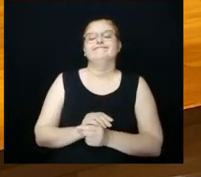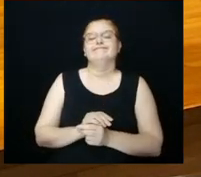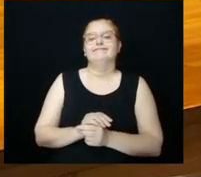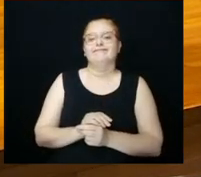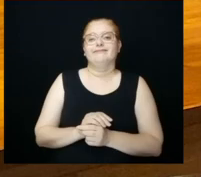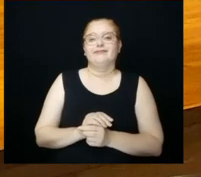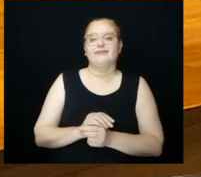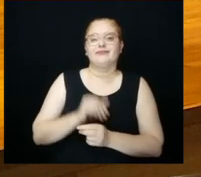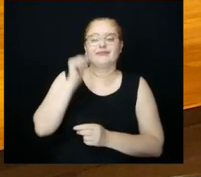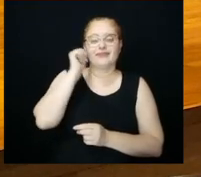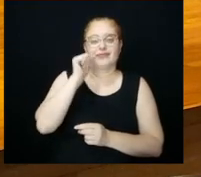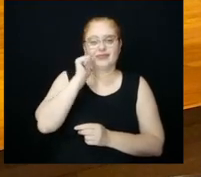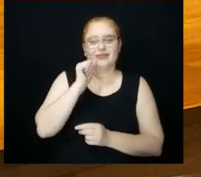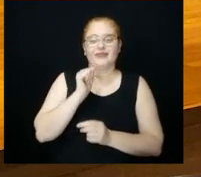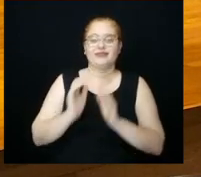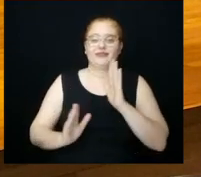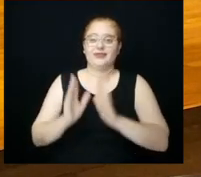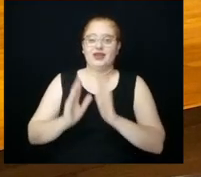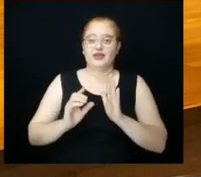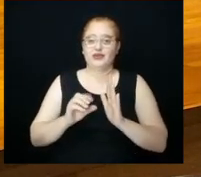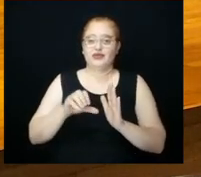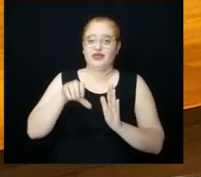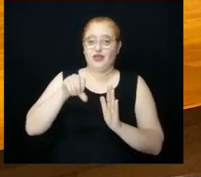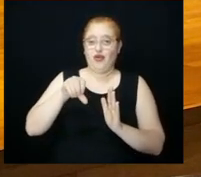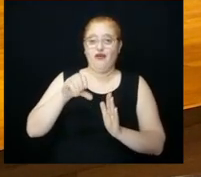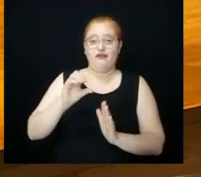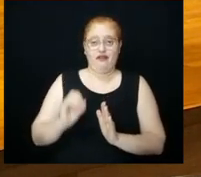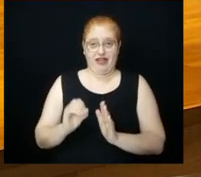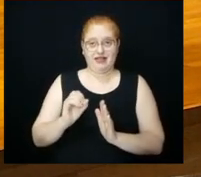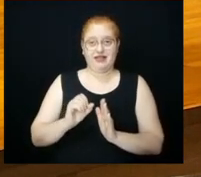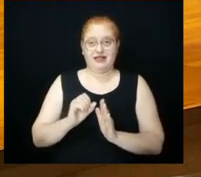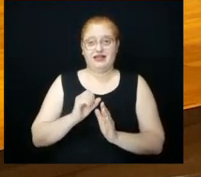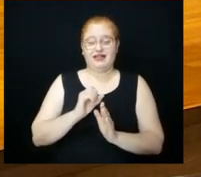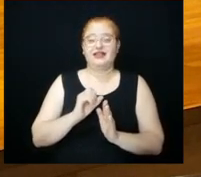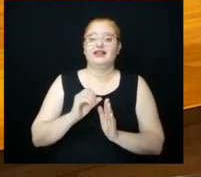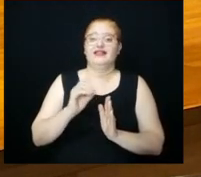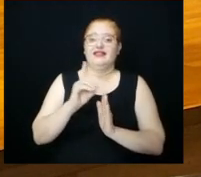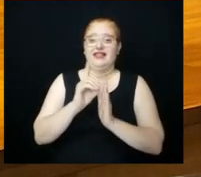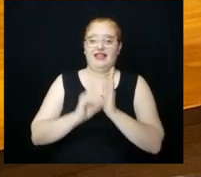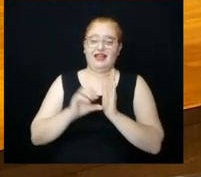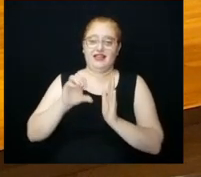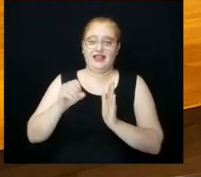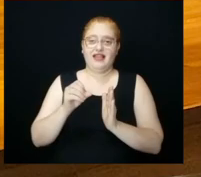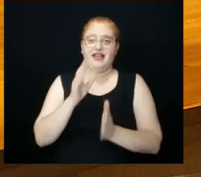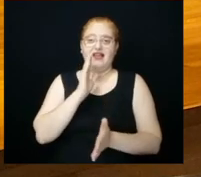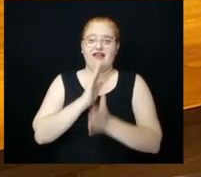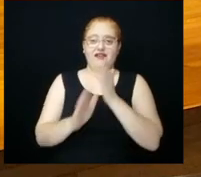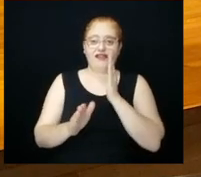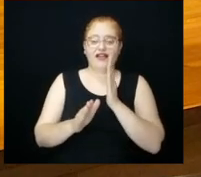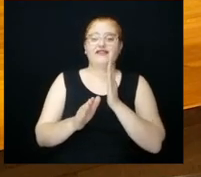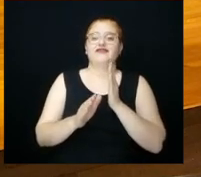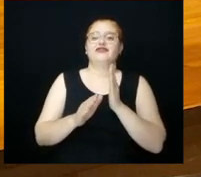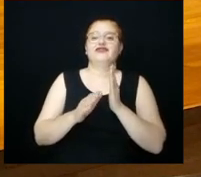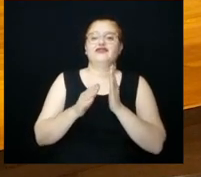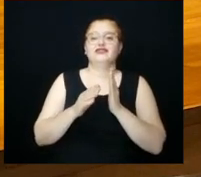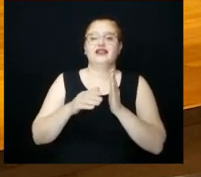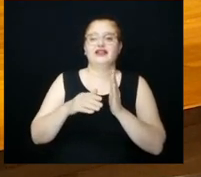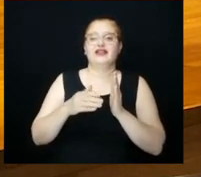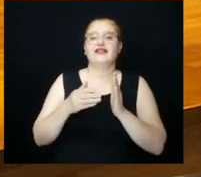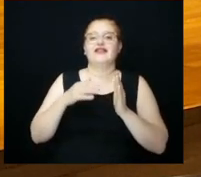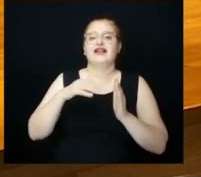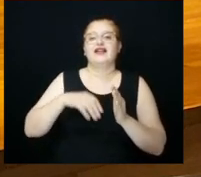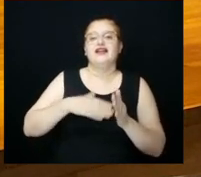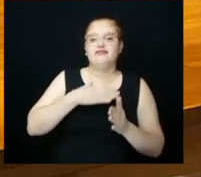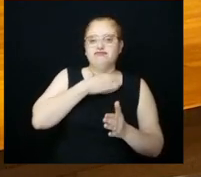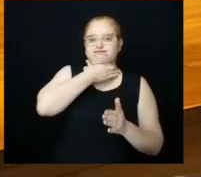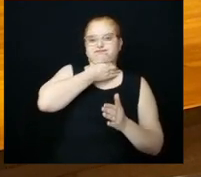Efimelu, durante os anos 90, então, que ela trata aquele período, vai fugir da crise, vai estudar fora e consegue uma bolsa para